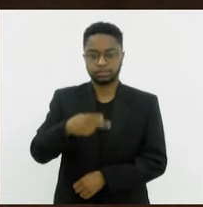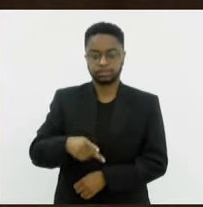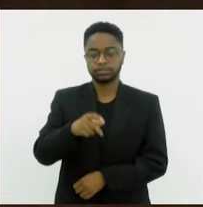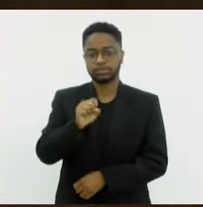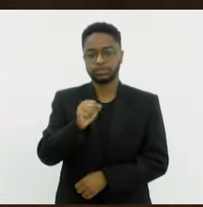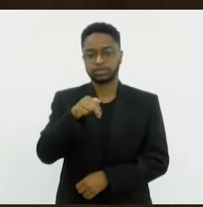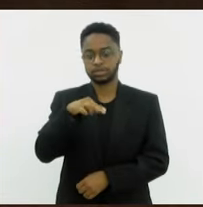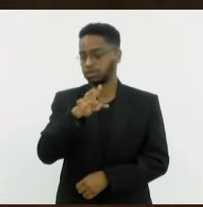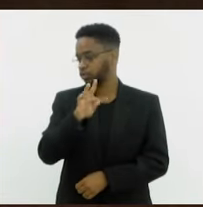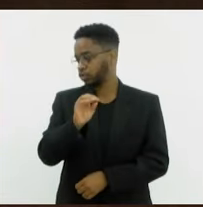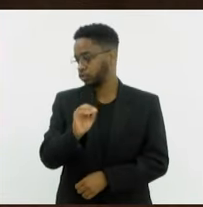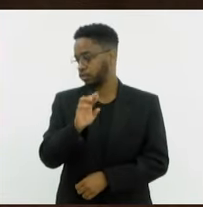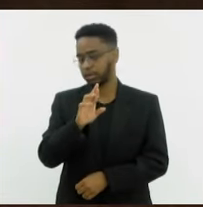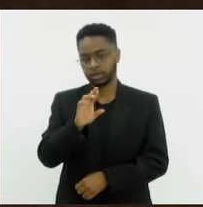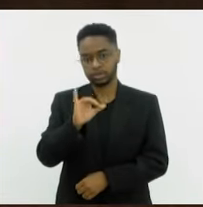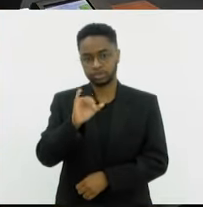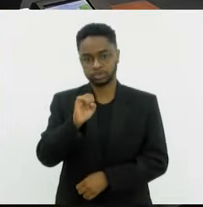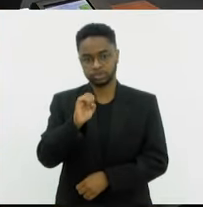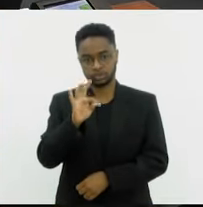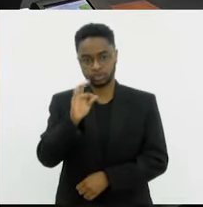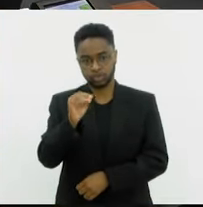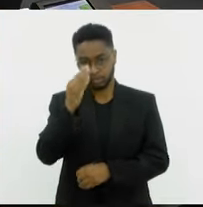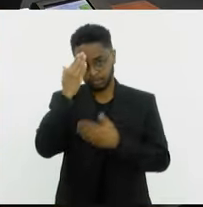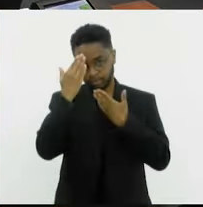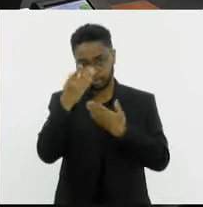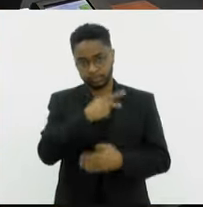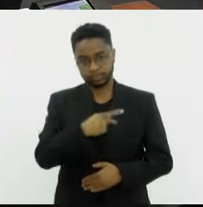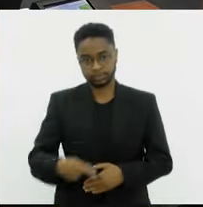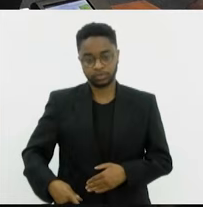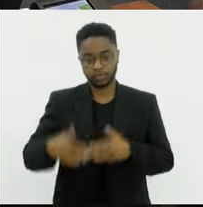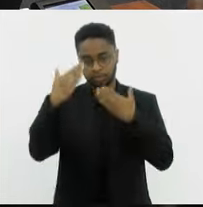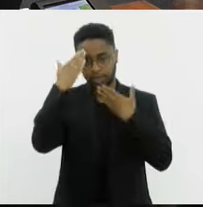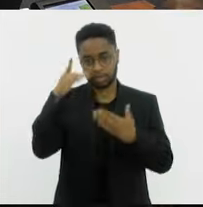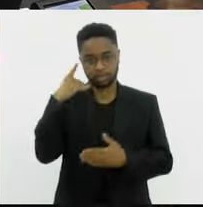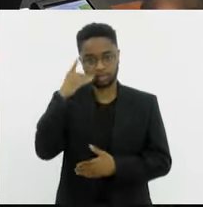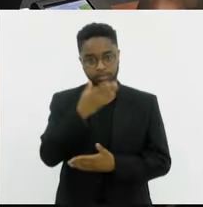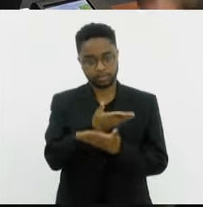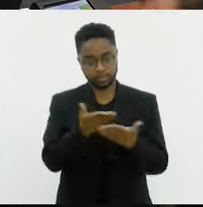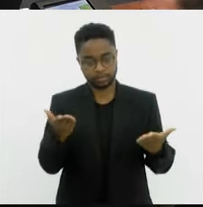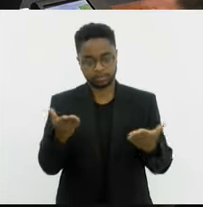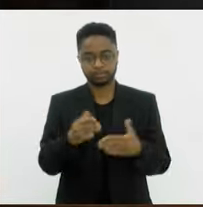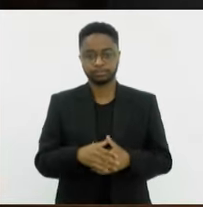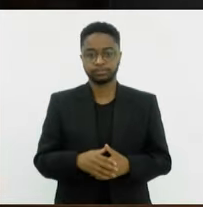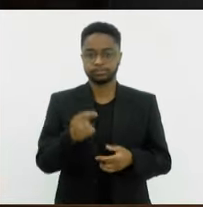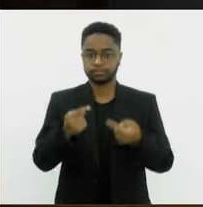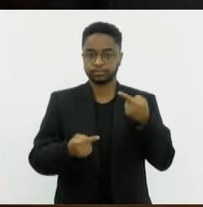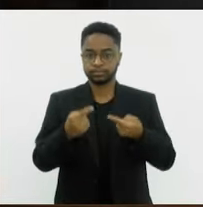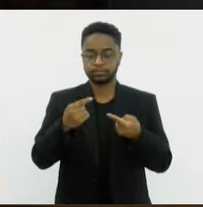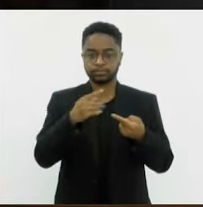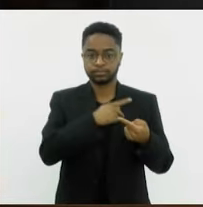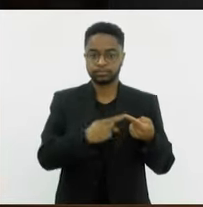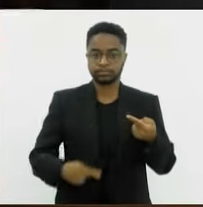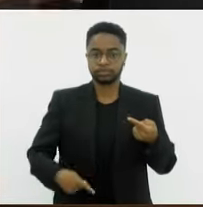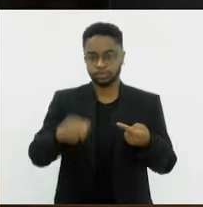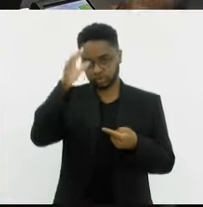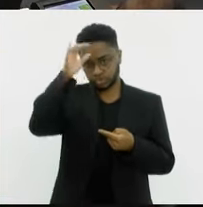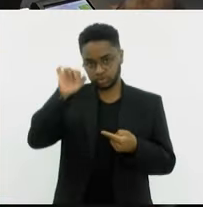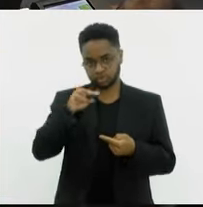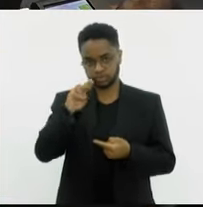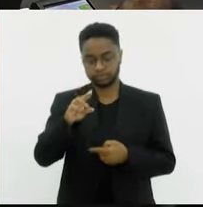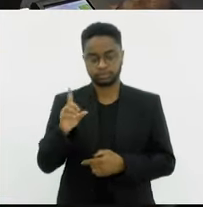obrigado, demais colegas dessa casa. Para discutir, presidente Chaju. Para discutir, deputado Carlos Min.